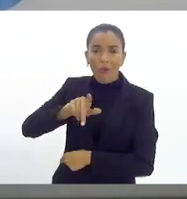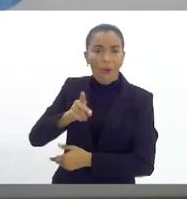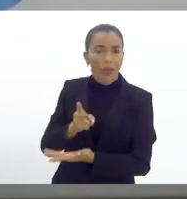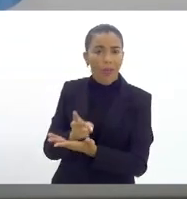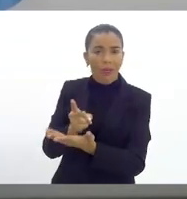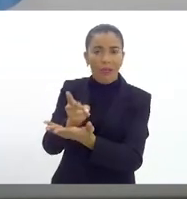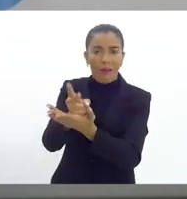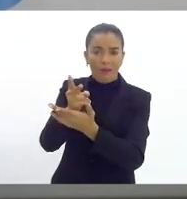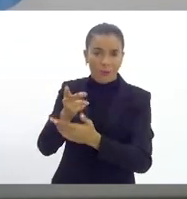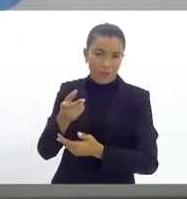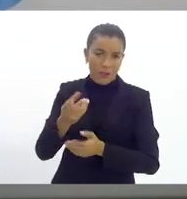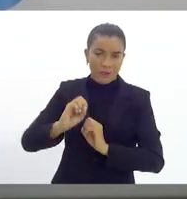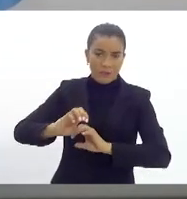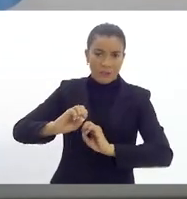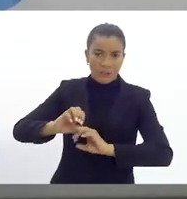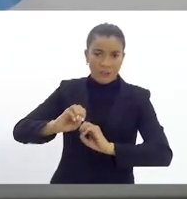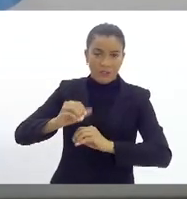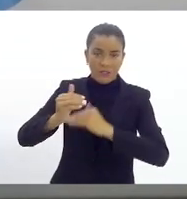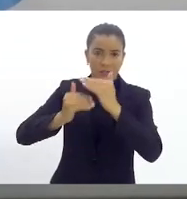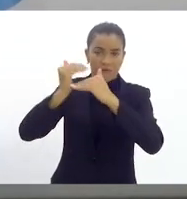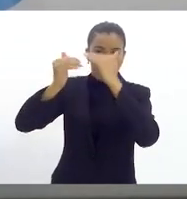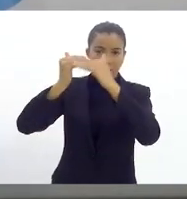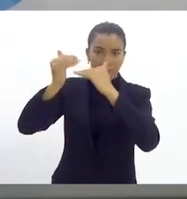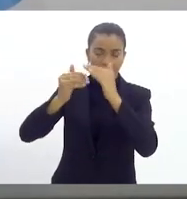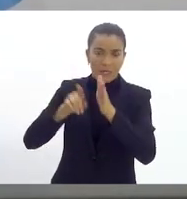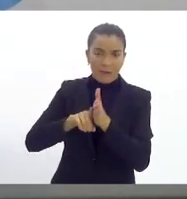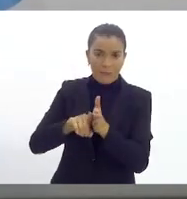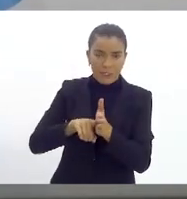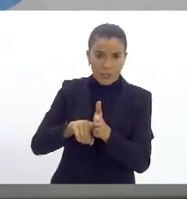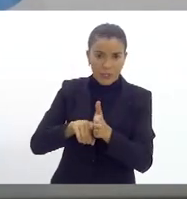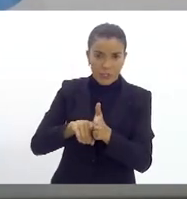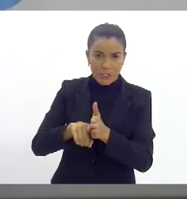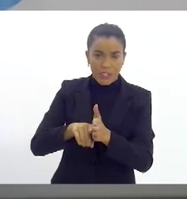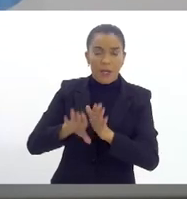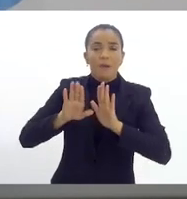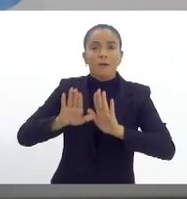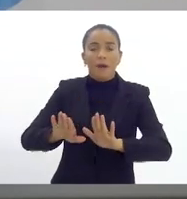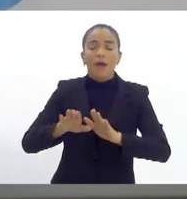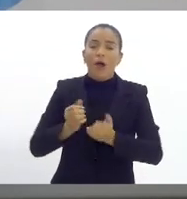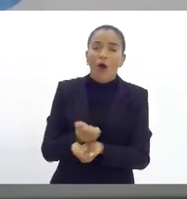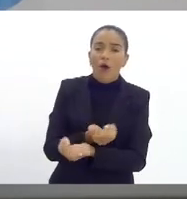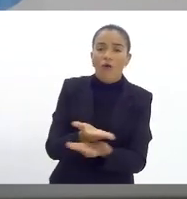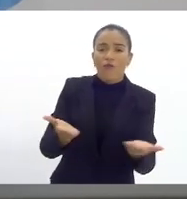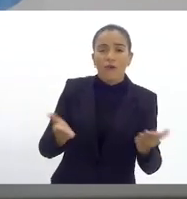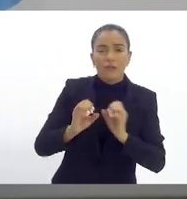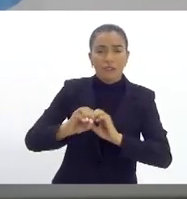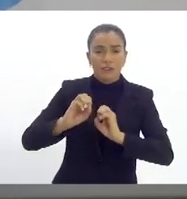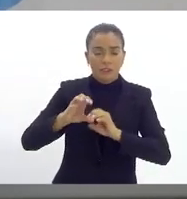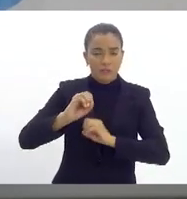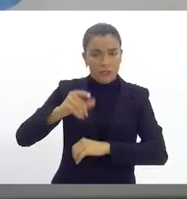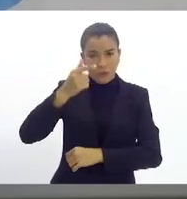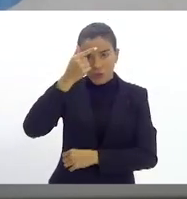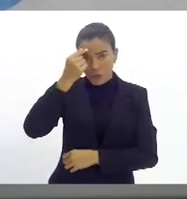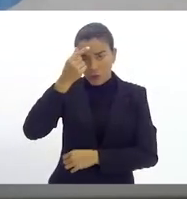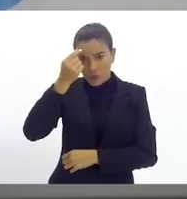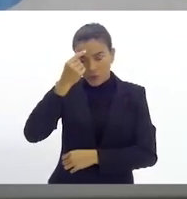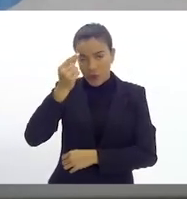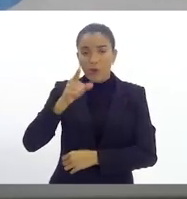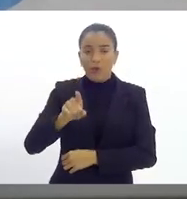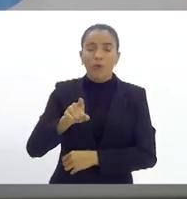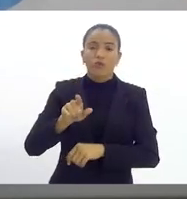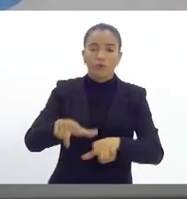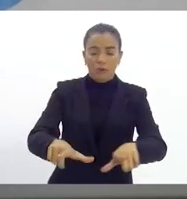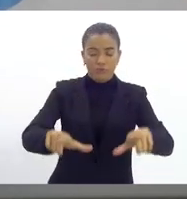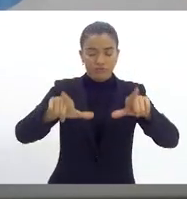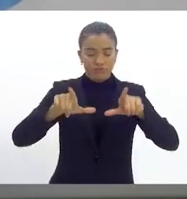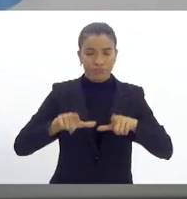manutenção e a continuidade do desenvolvimento da pesquisa e a oferta de ensino superior de qualidade através da